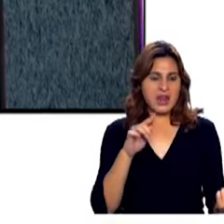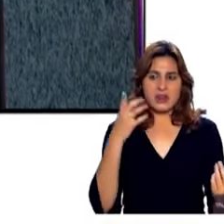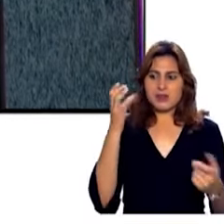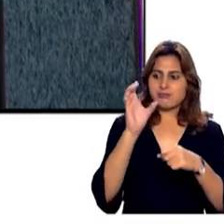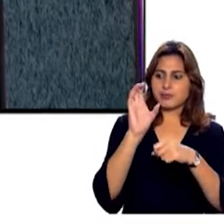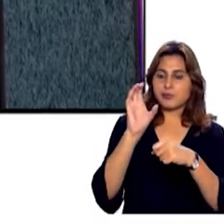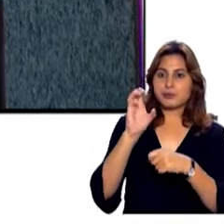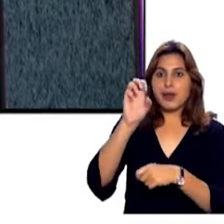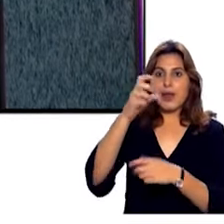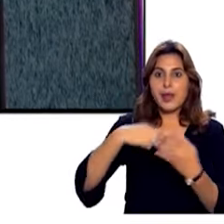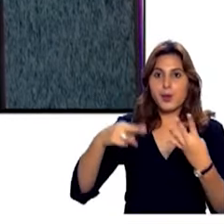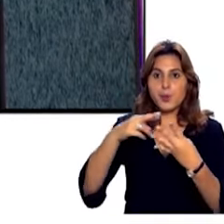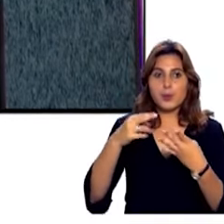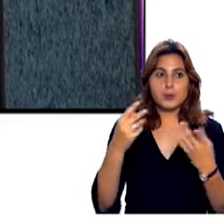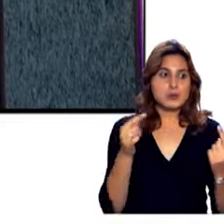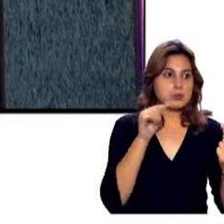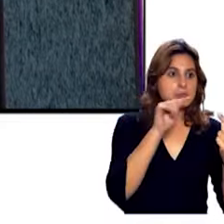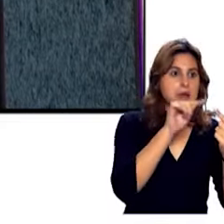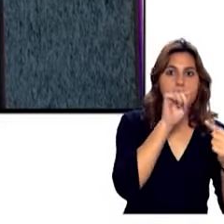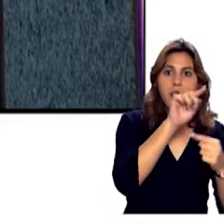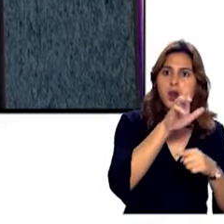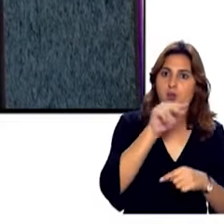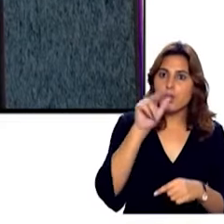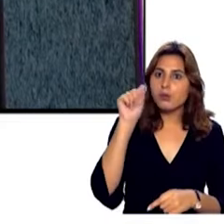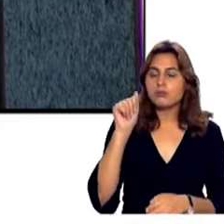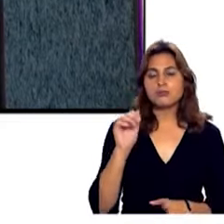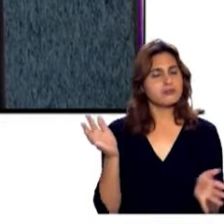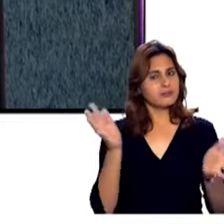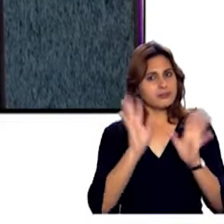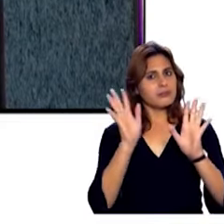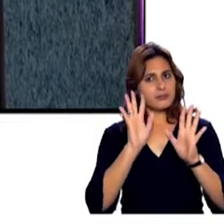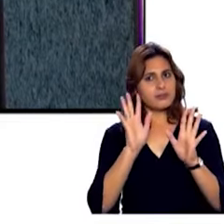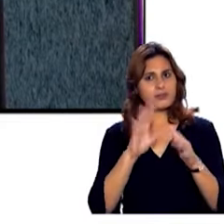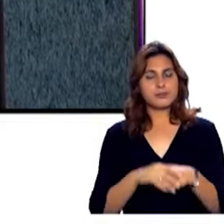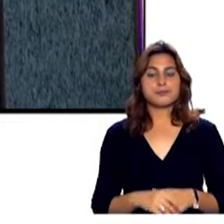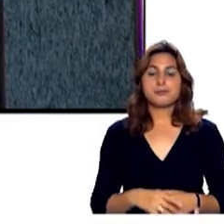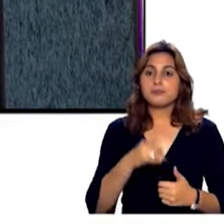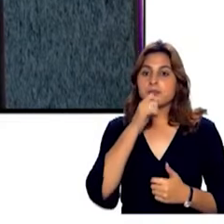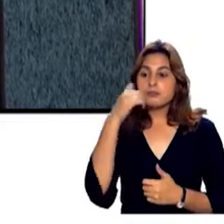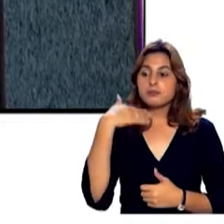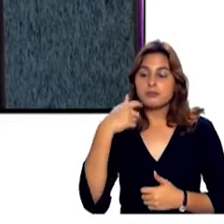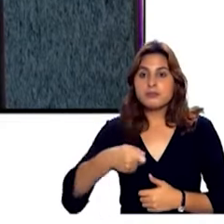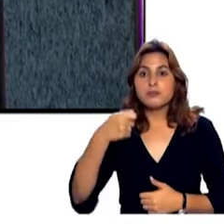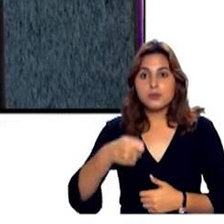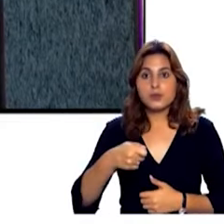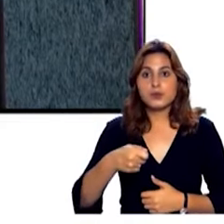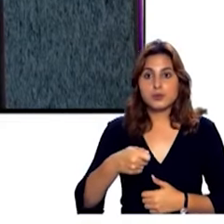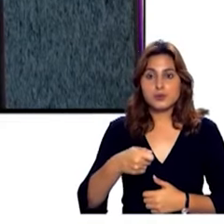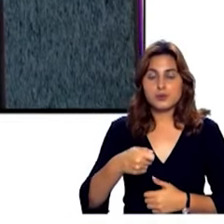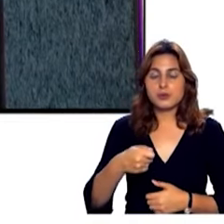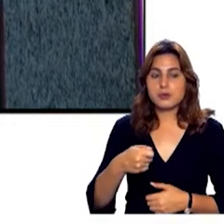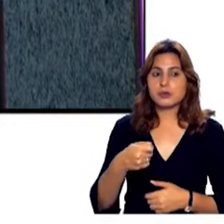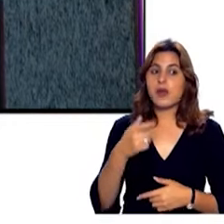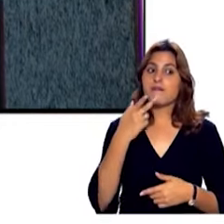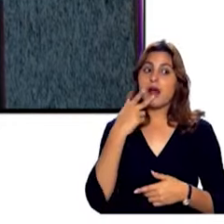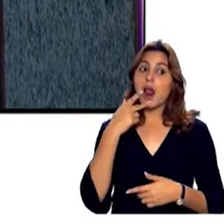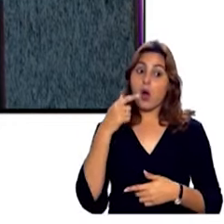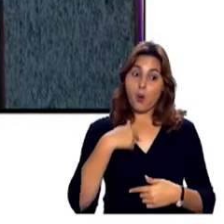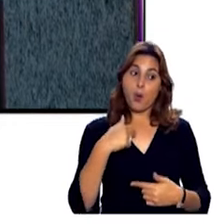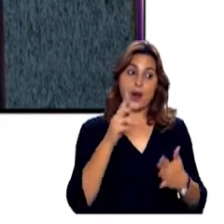que quando o juiz interpreta a lei e alguém diz que ele interpretou a lei em desconformidade com a